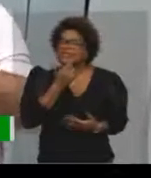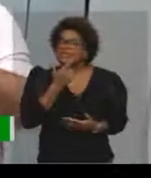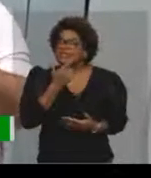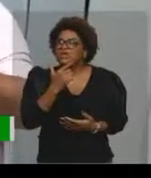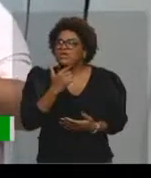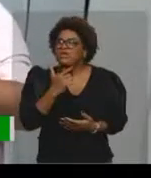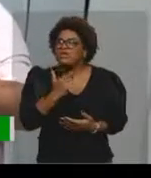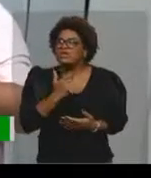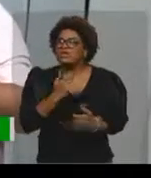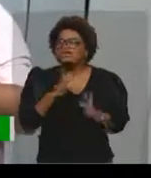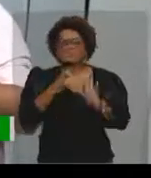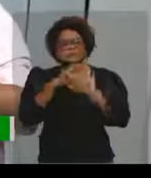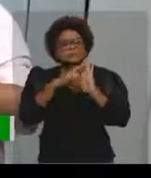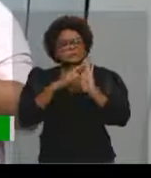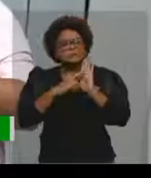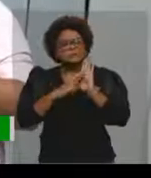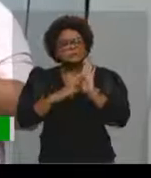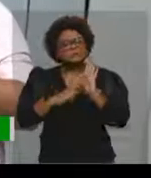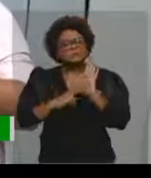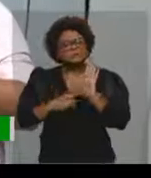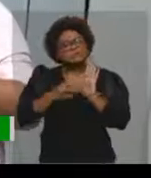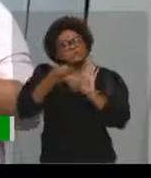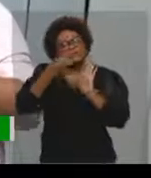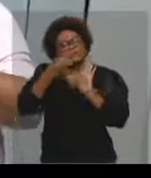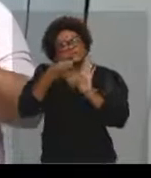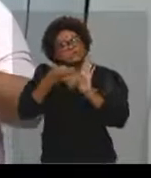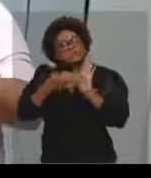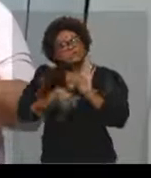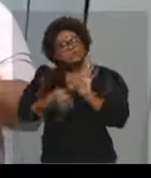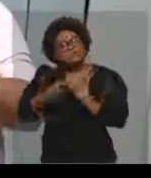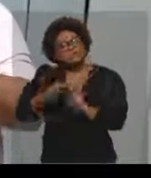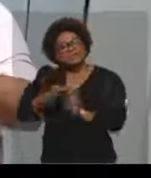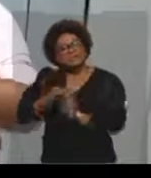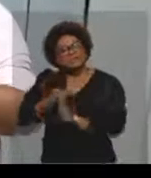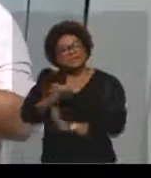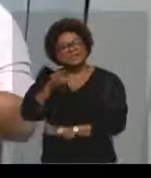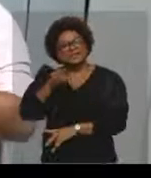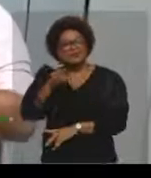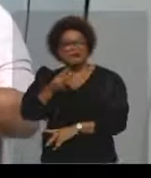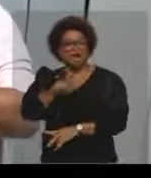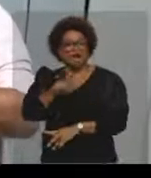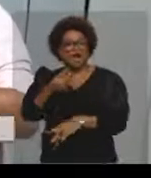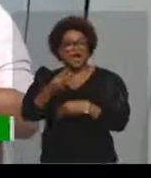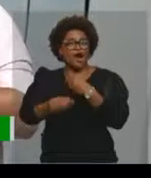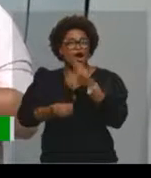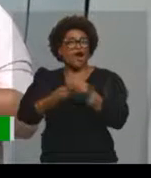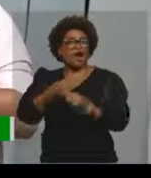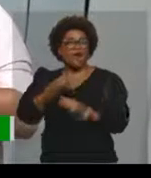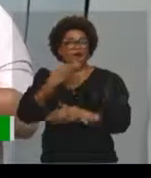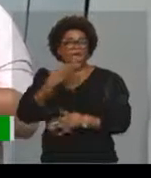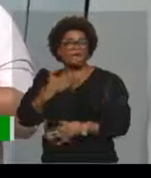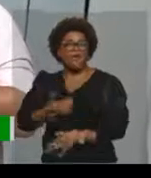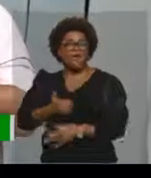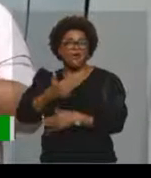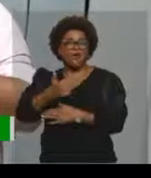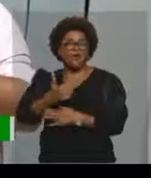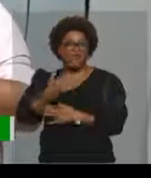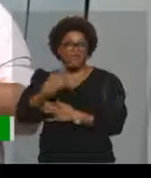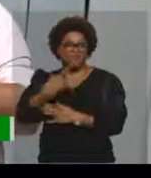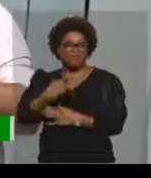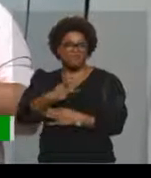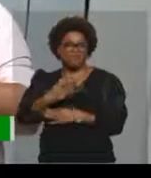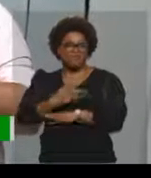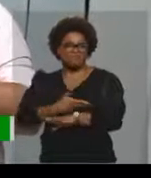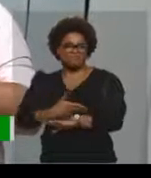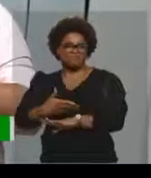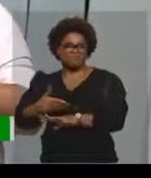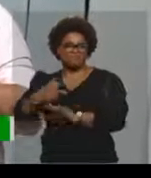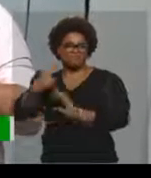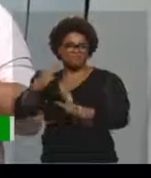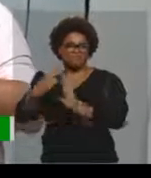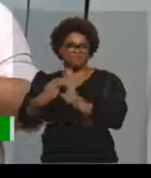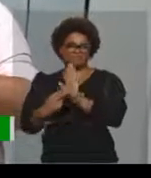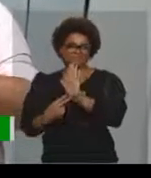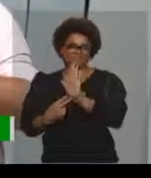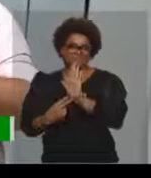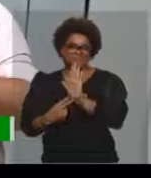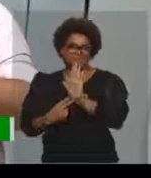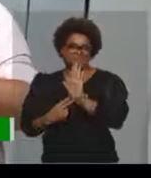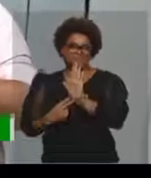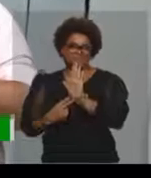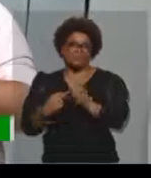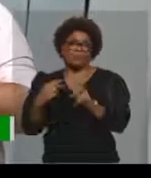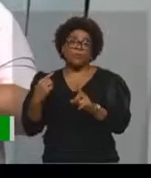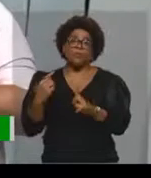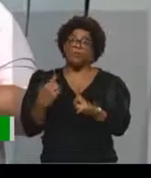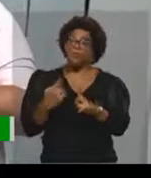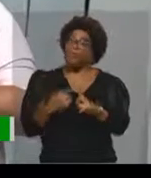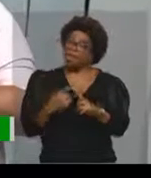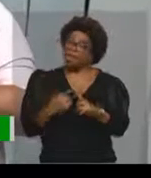de como que você vai criar ou melhorar o seu hábito de leitura. É muito complicado isso, porque